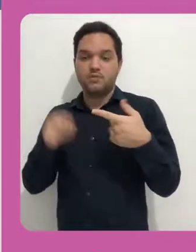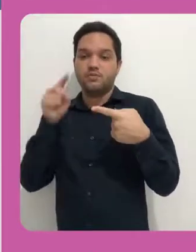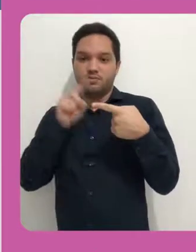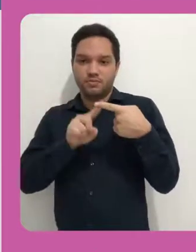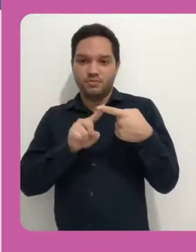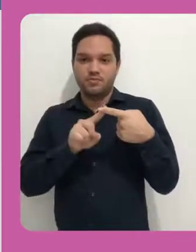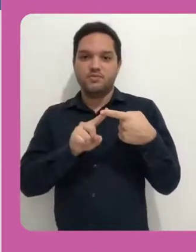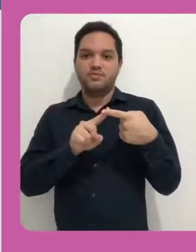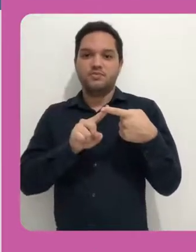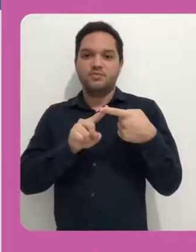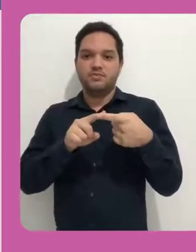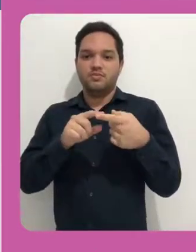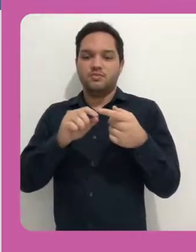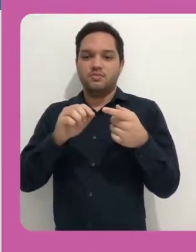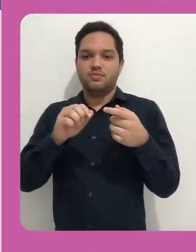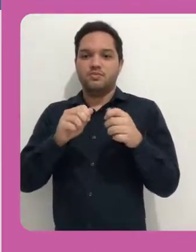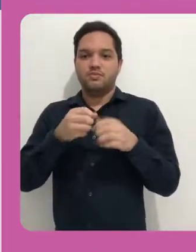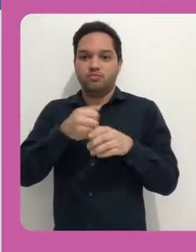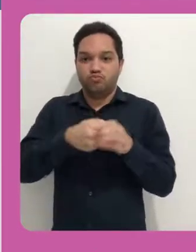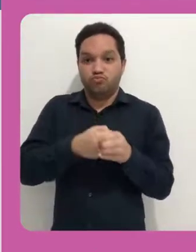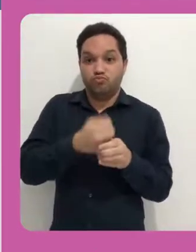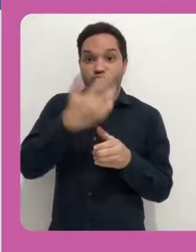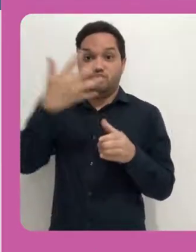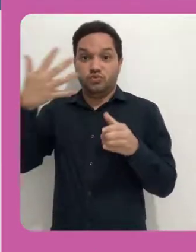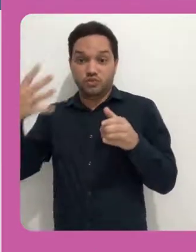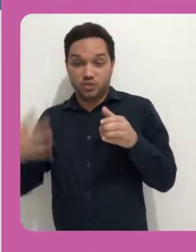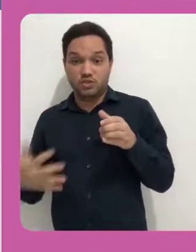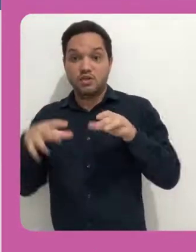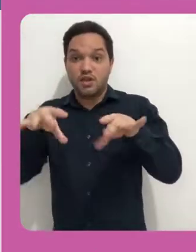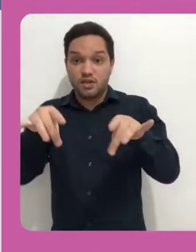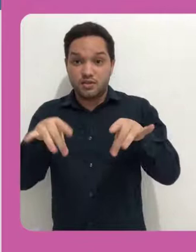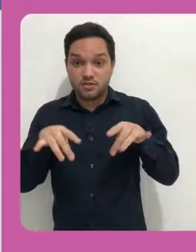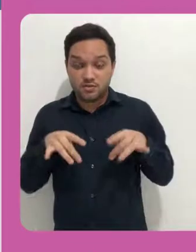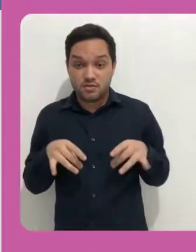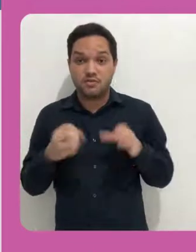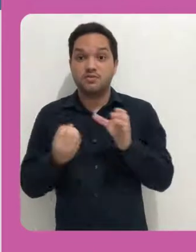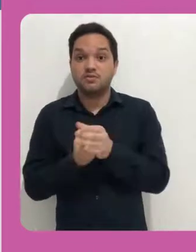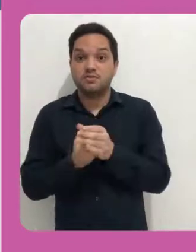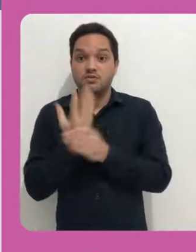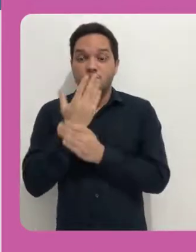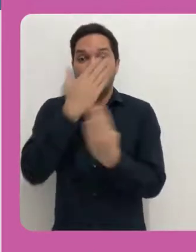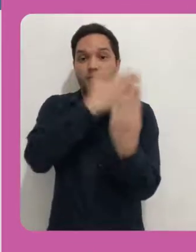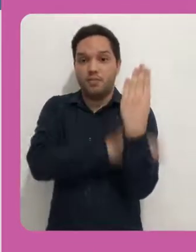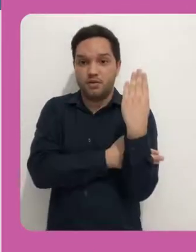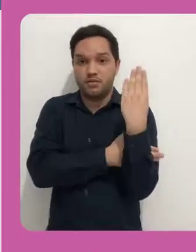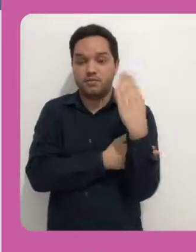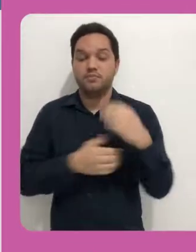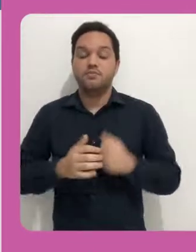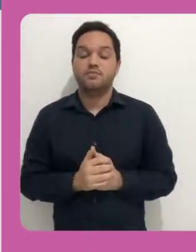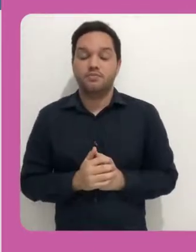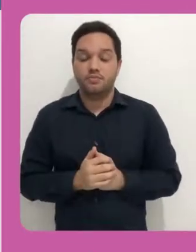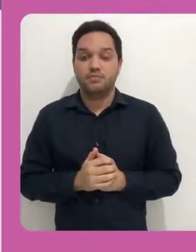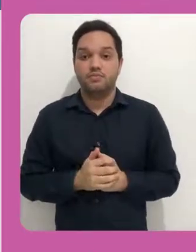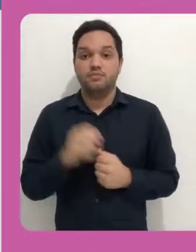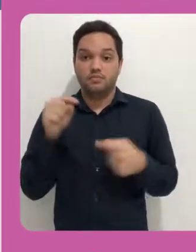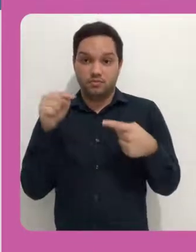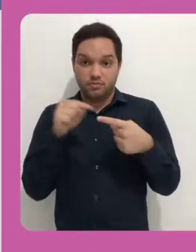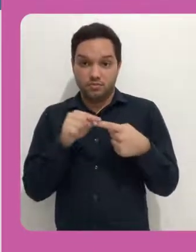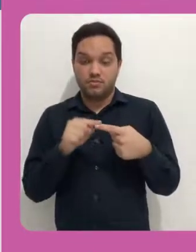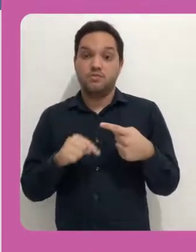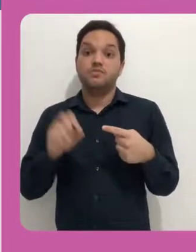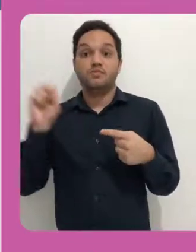pasta. Essa é a opção. Você também poderia ter um conjunto de ponto zip e criar apenas um monte de